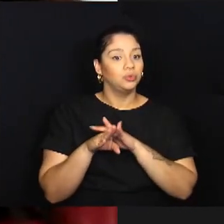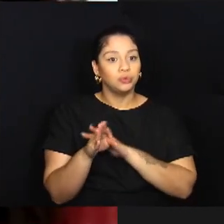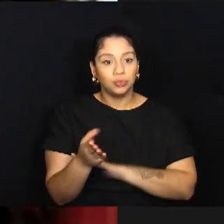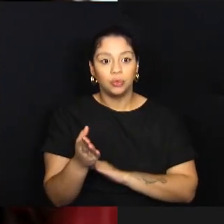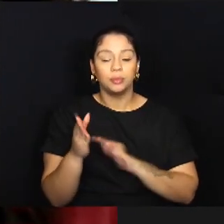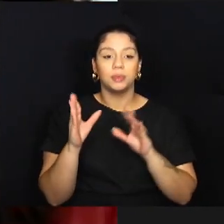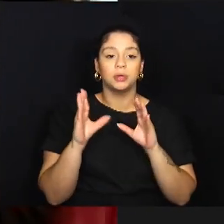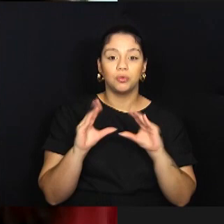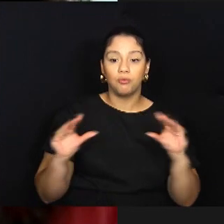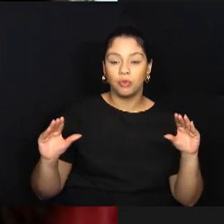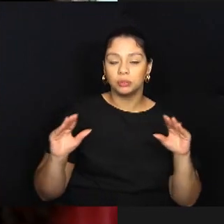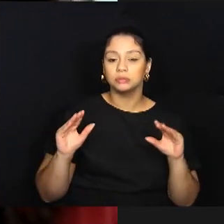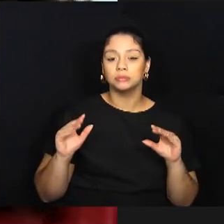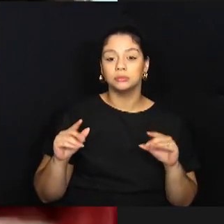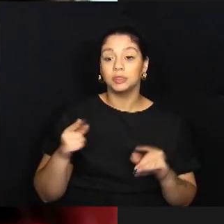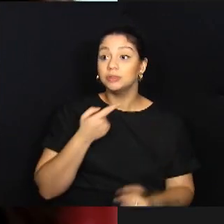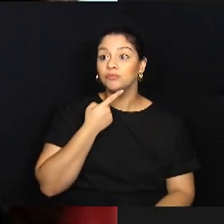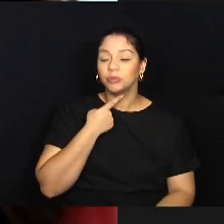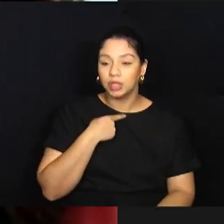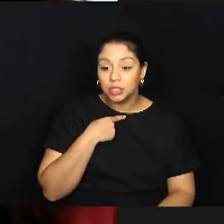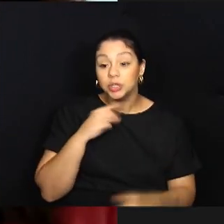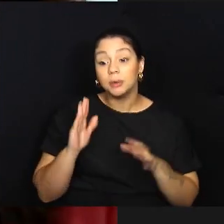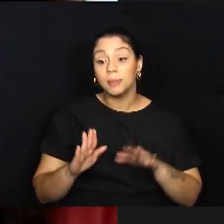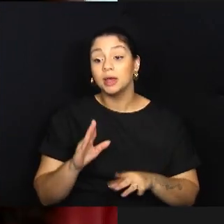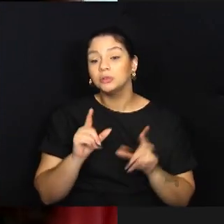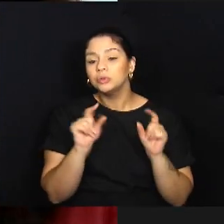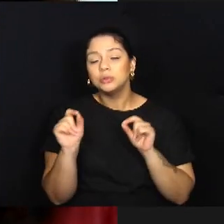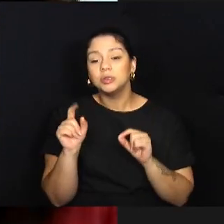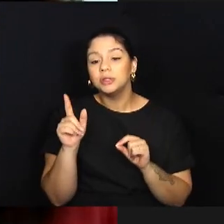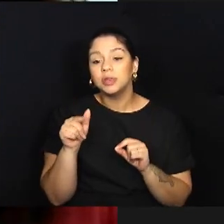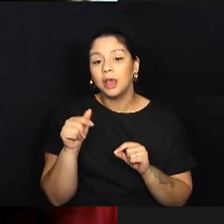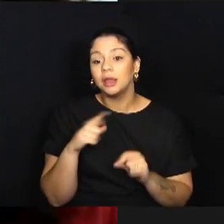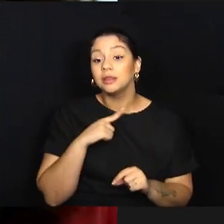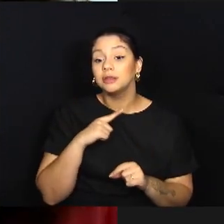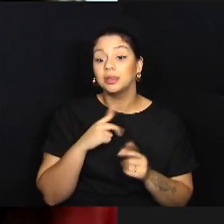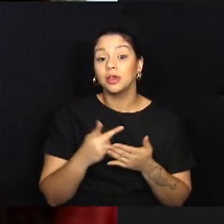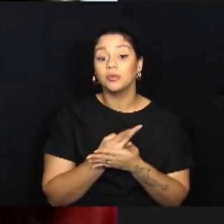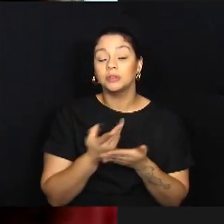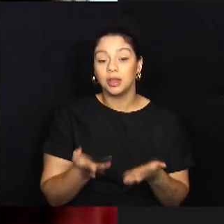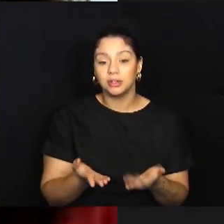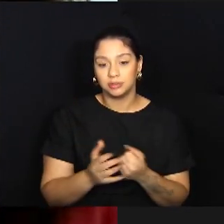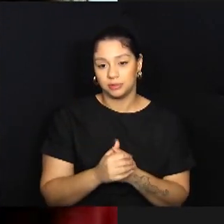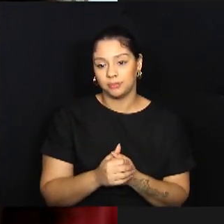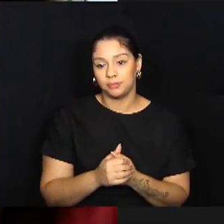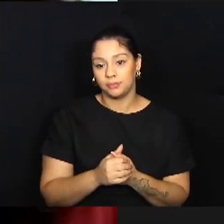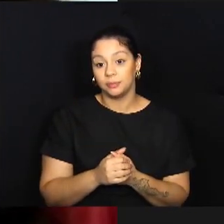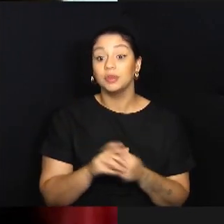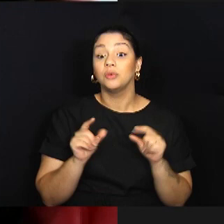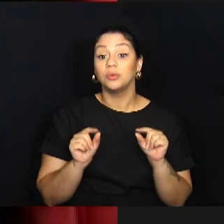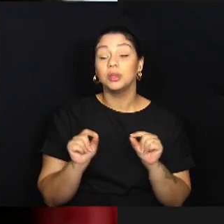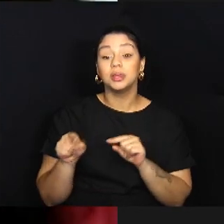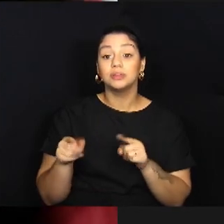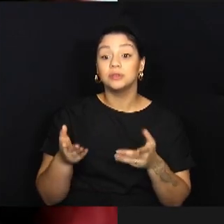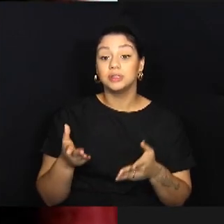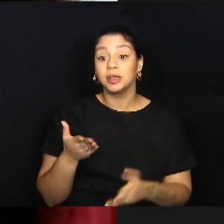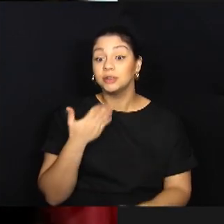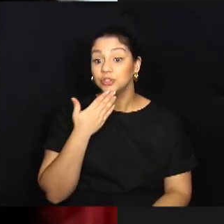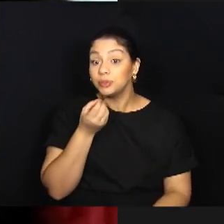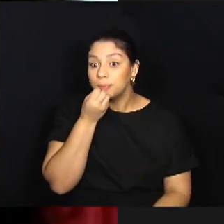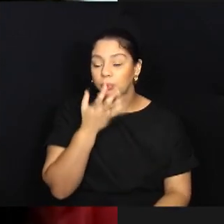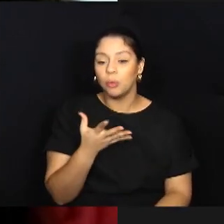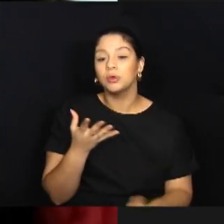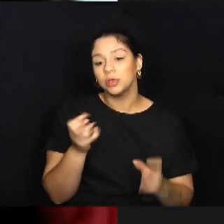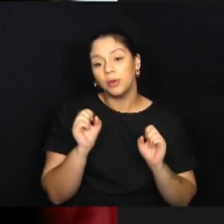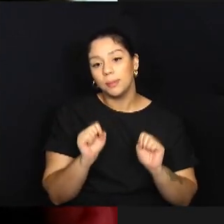hábitos e os nossos desejos, mas ver o que acontece aqui, que isso tem de bacana que eu posso